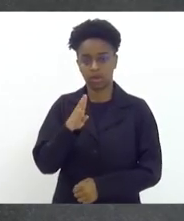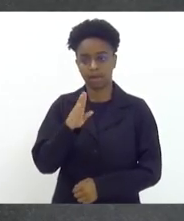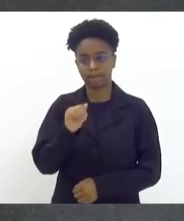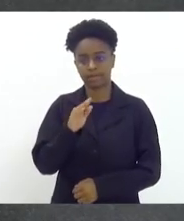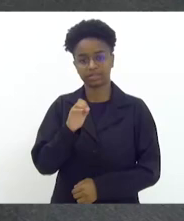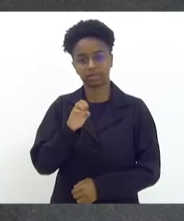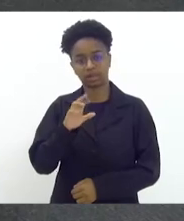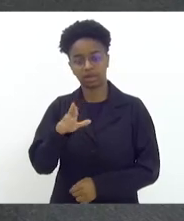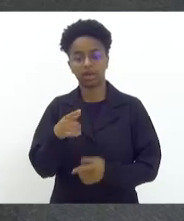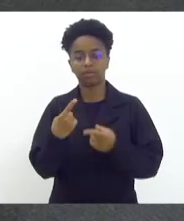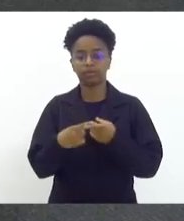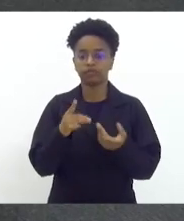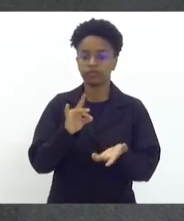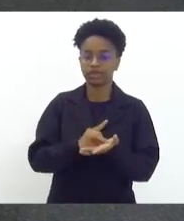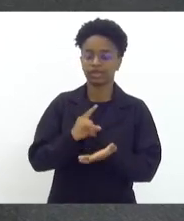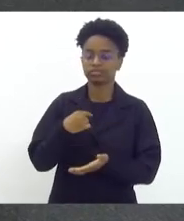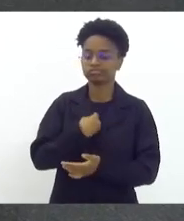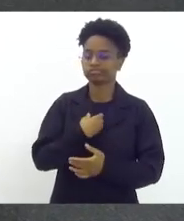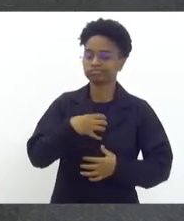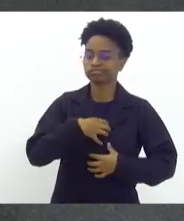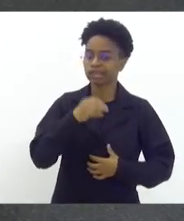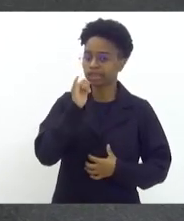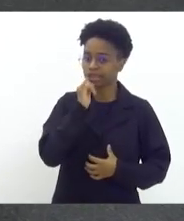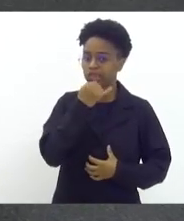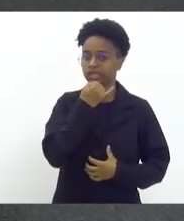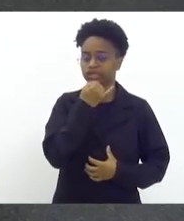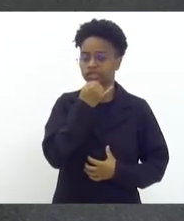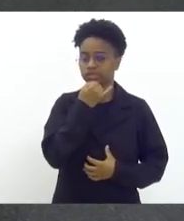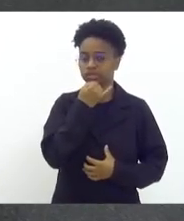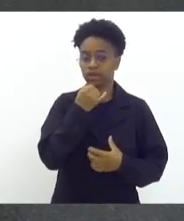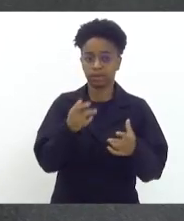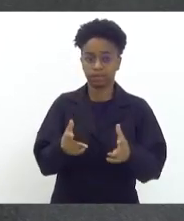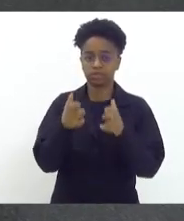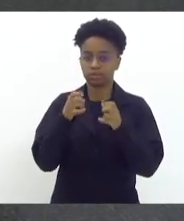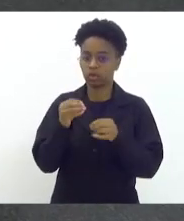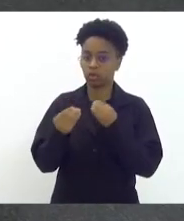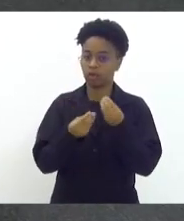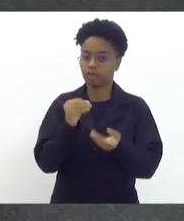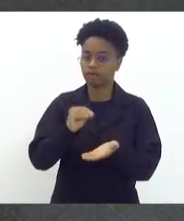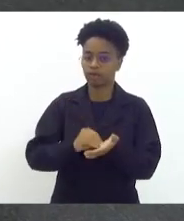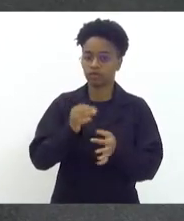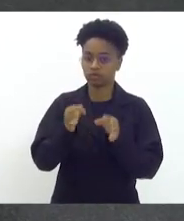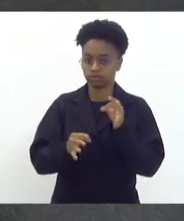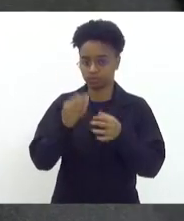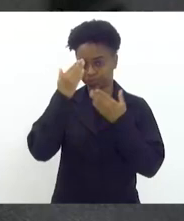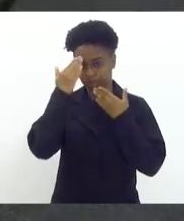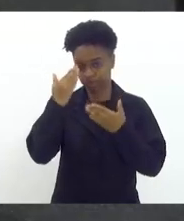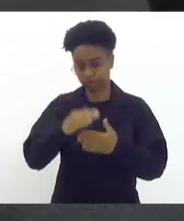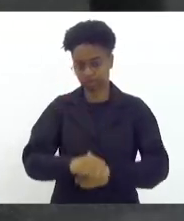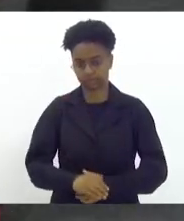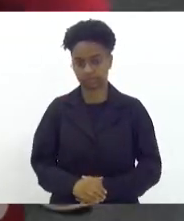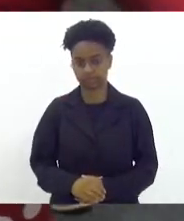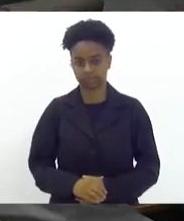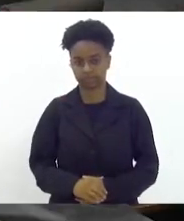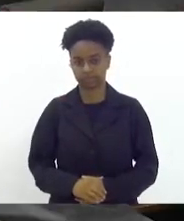é uma coisa que entristece muito a gente inventa uma injustiça Muito obrigado